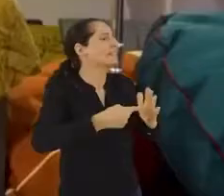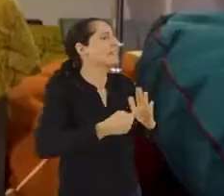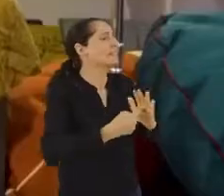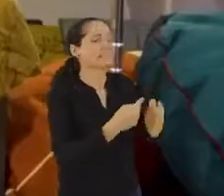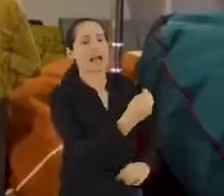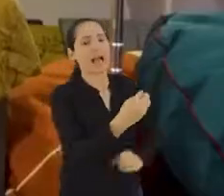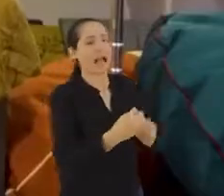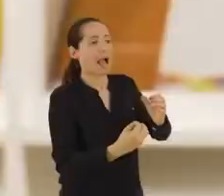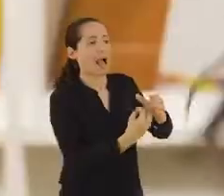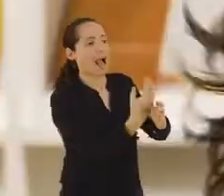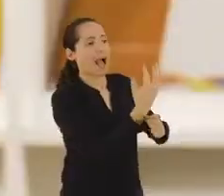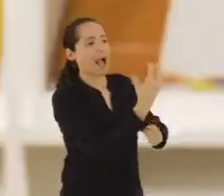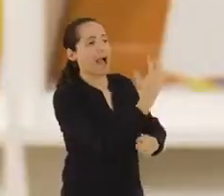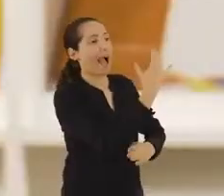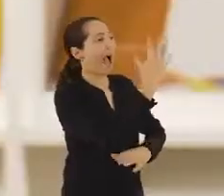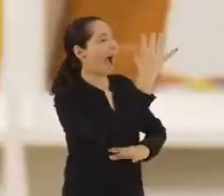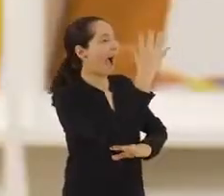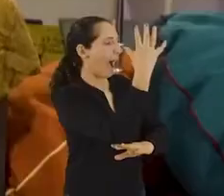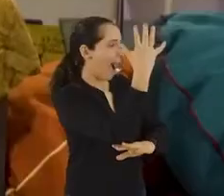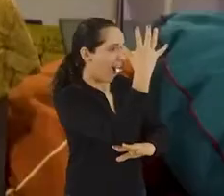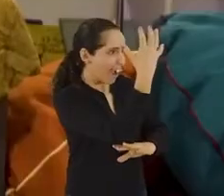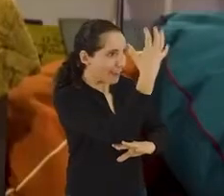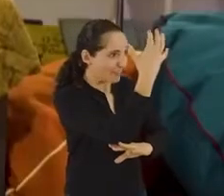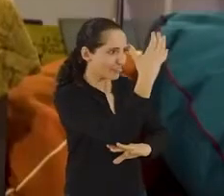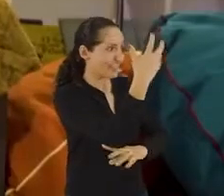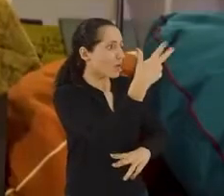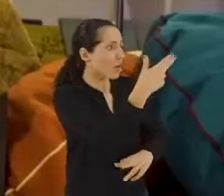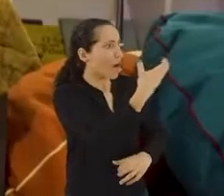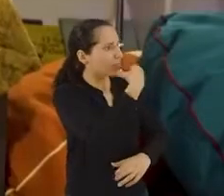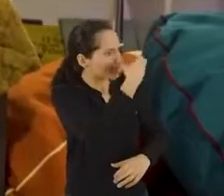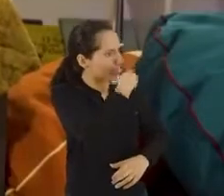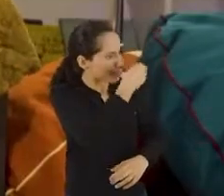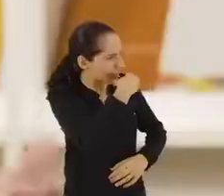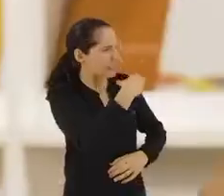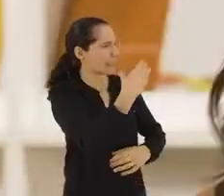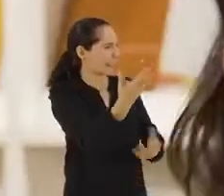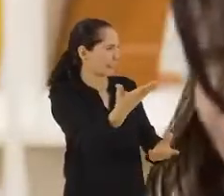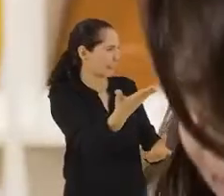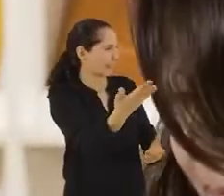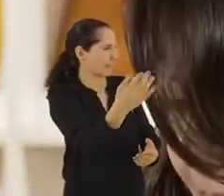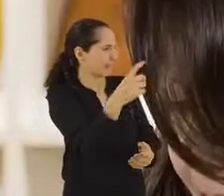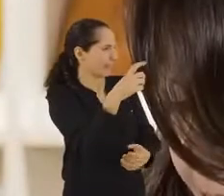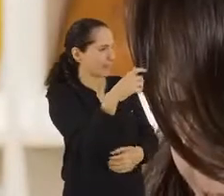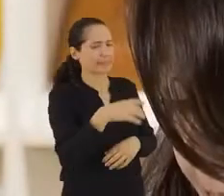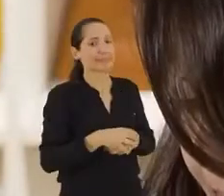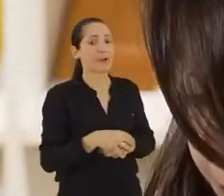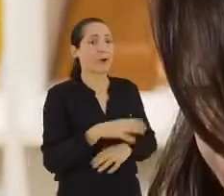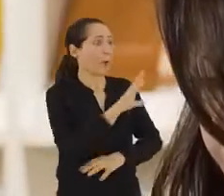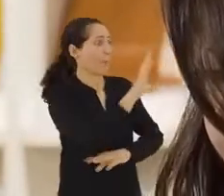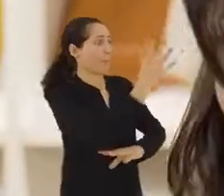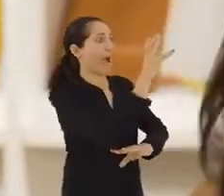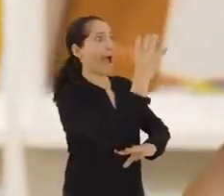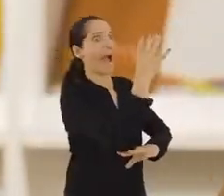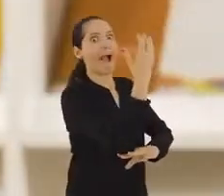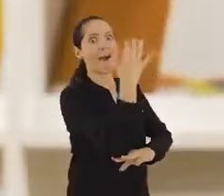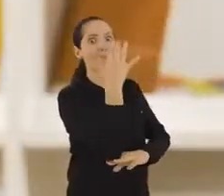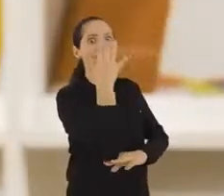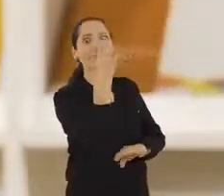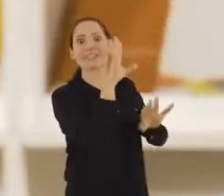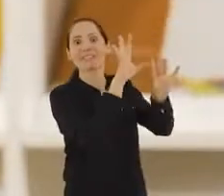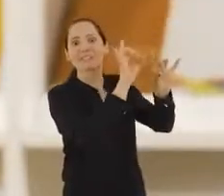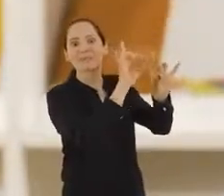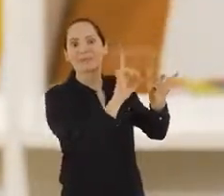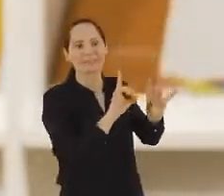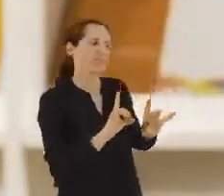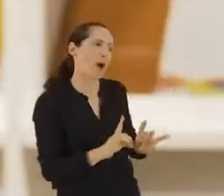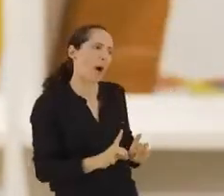nem um pé de caju, pé de maçã, entende? Uma árvore encantada. Eu não